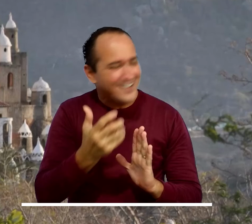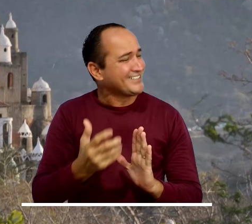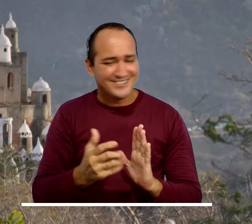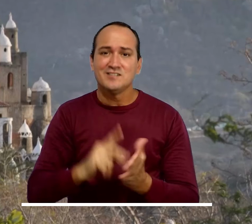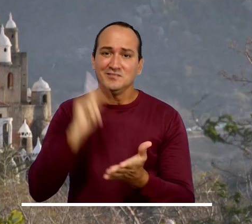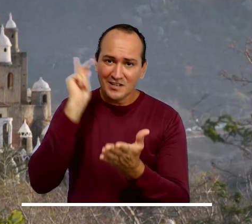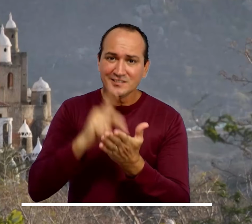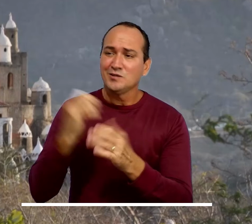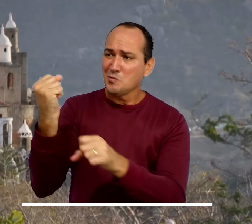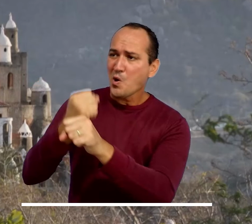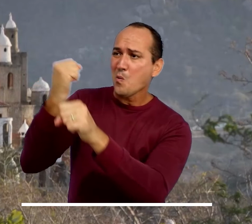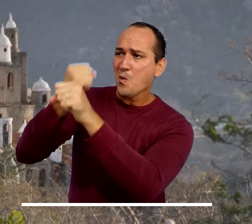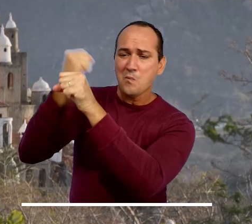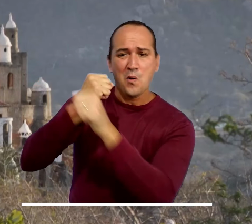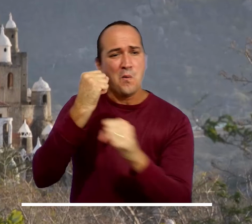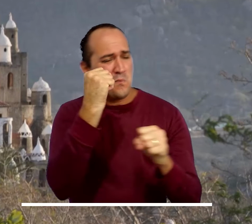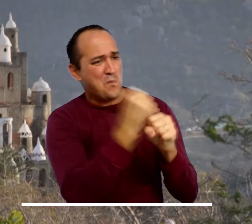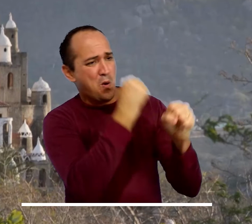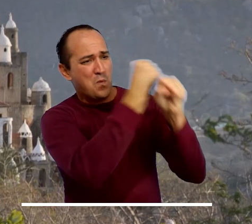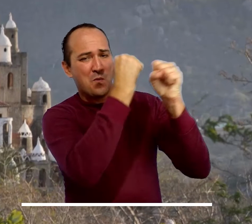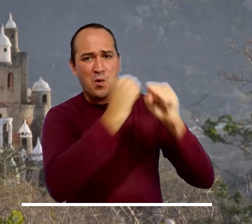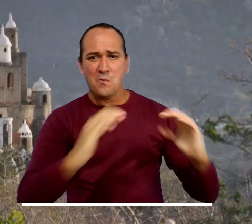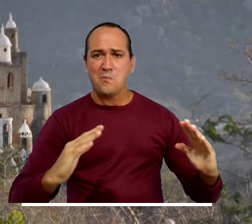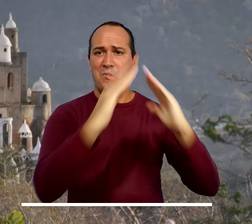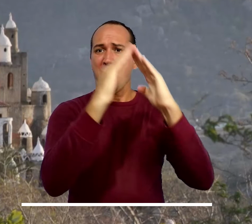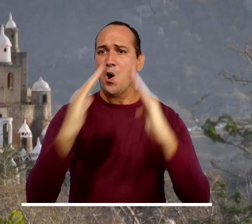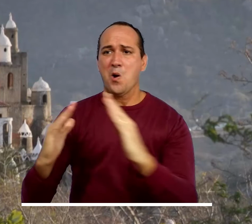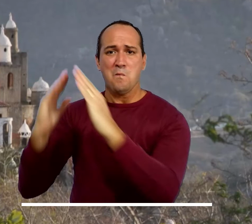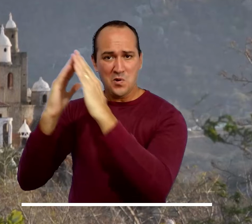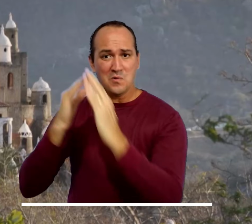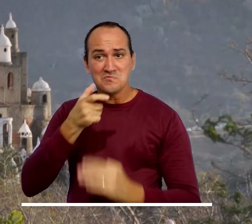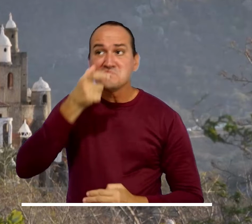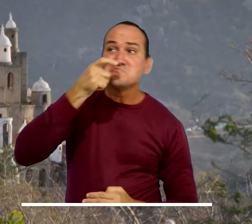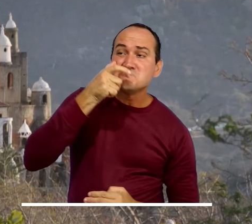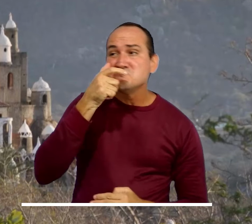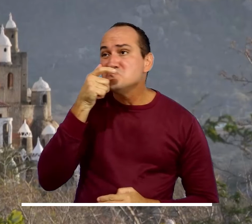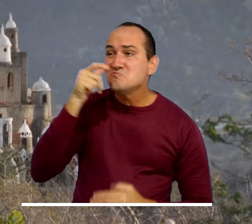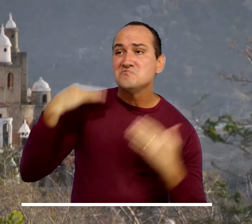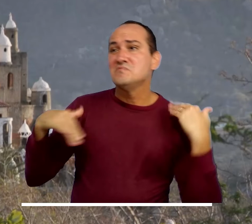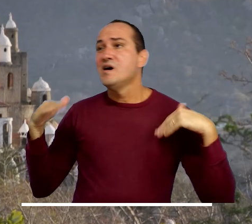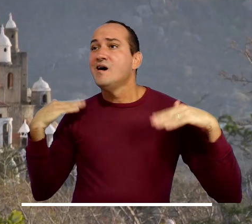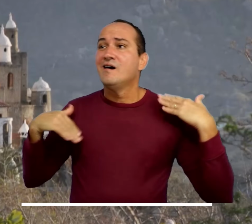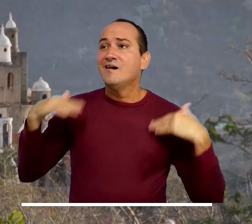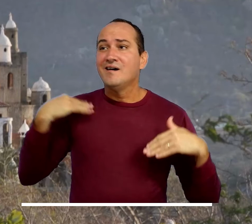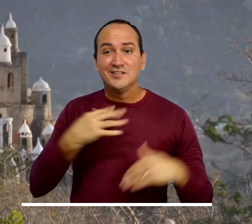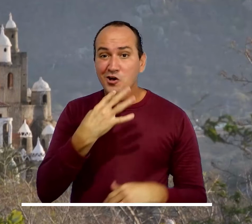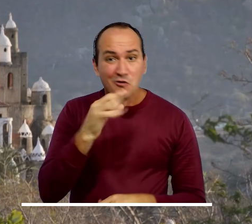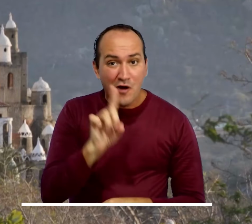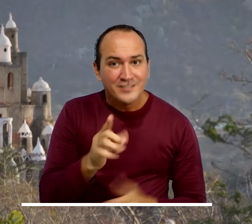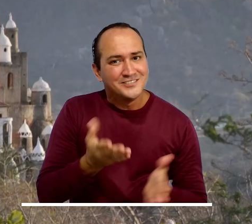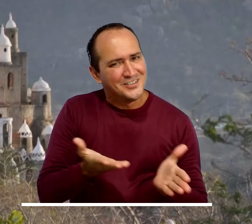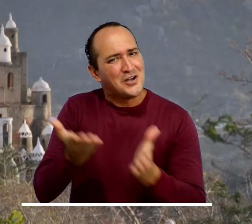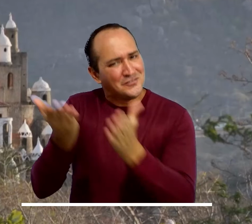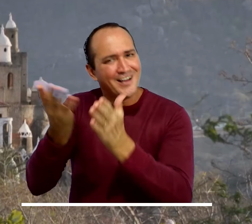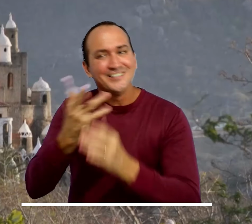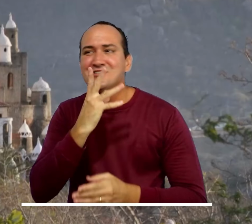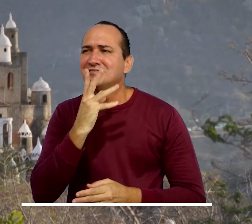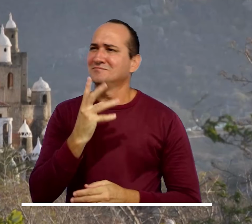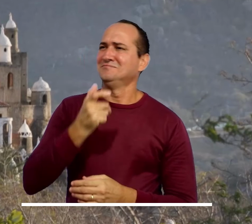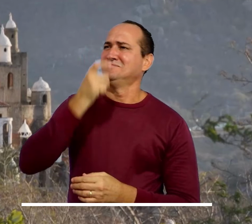fato construído, vocês podem ir lá conhecer, vale super a pena para quem não conhece ainda, é um lugar